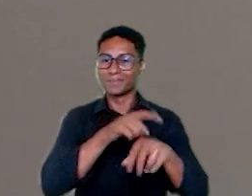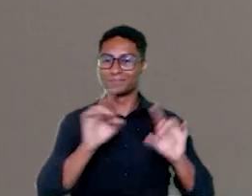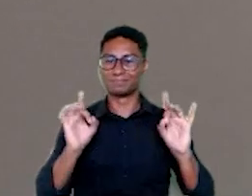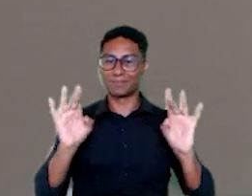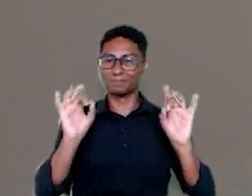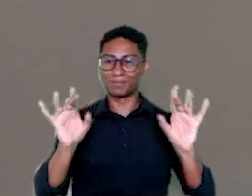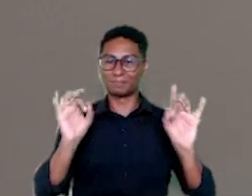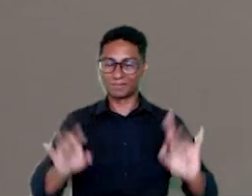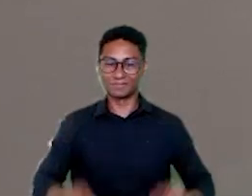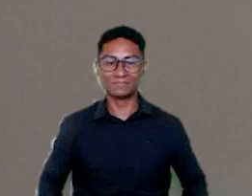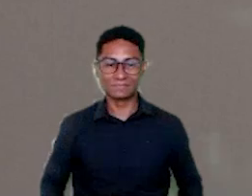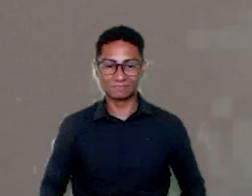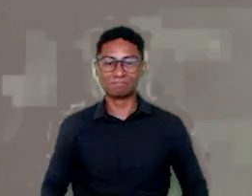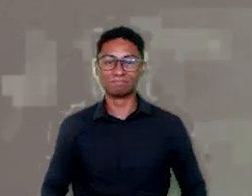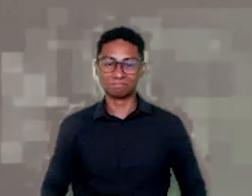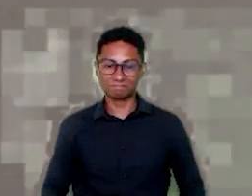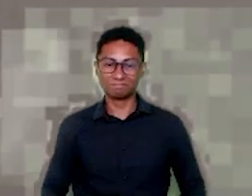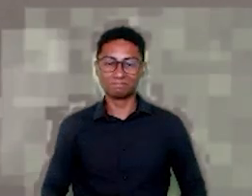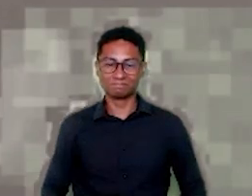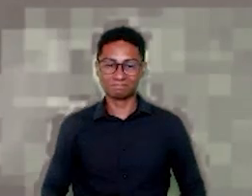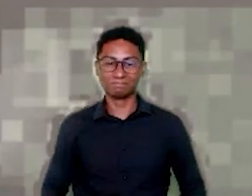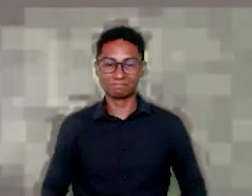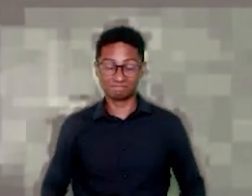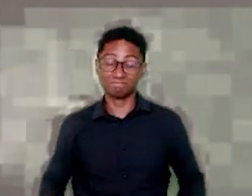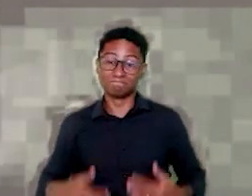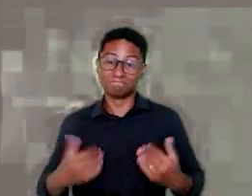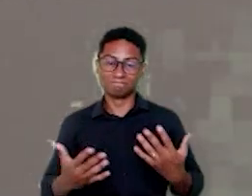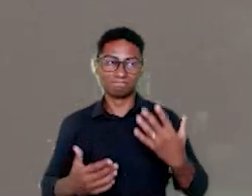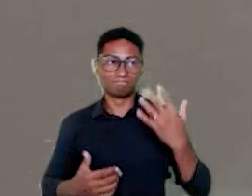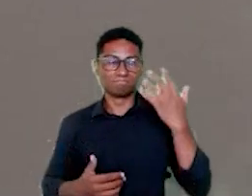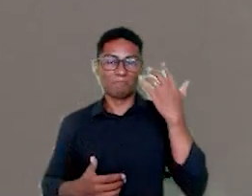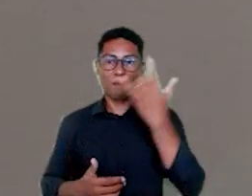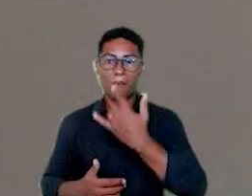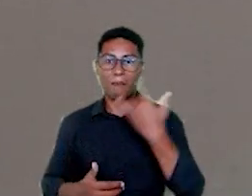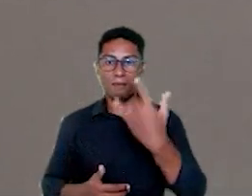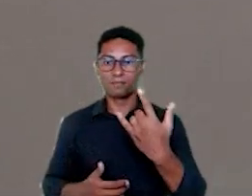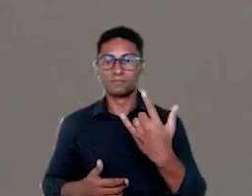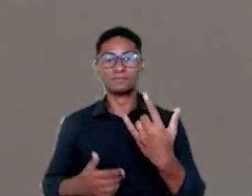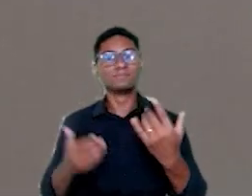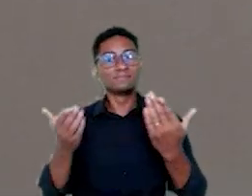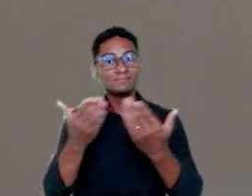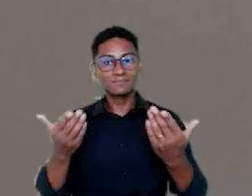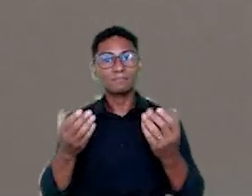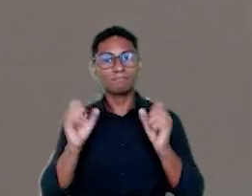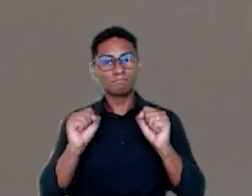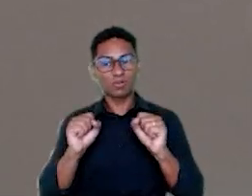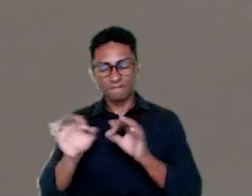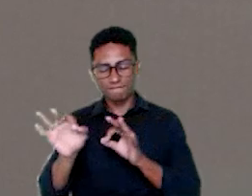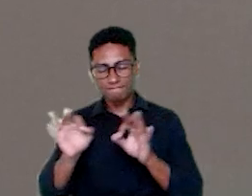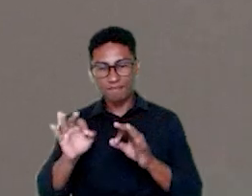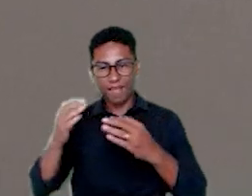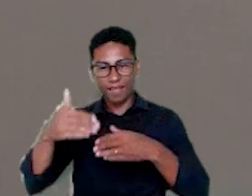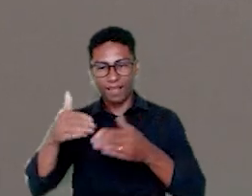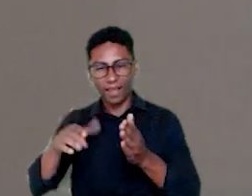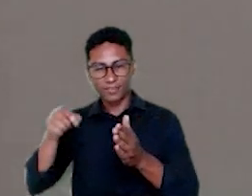Sim, acaba sendo, né, ainda mais encantador. Sim. Então invista em boas embalagens, né? Traga